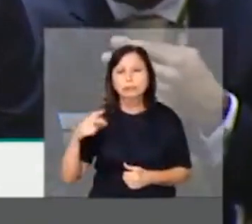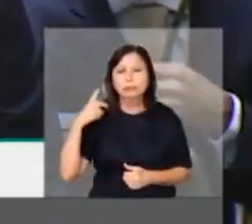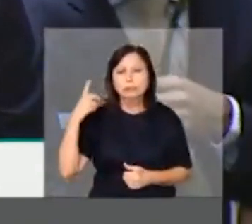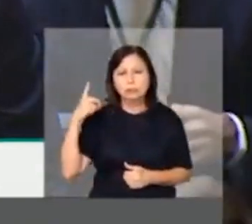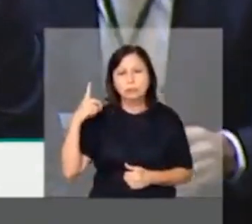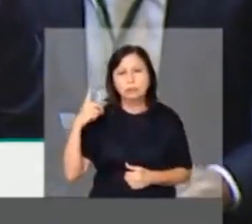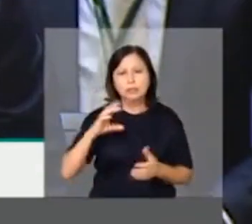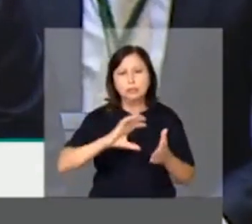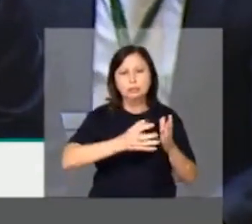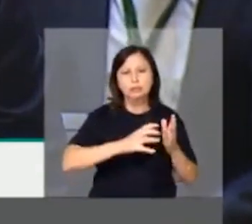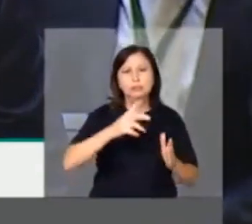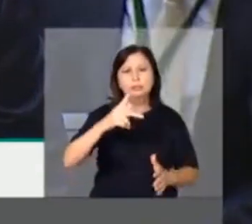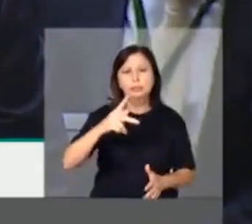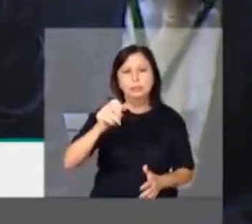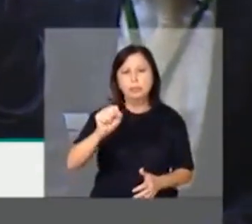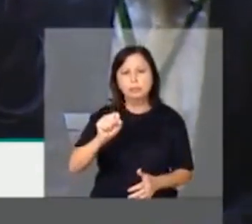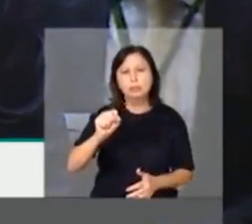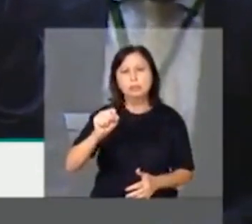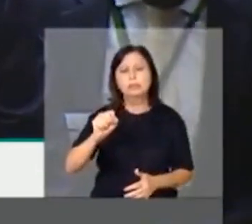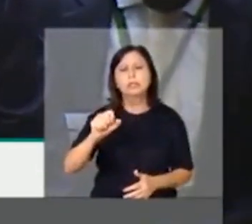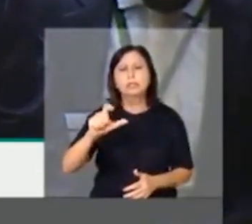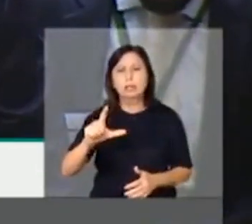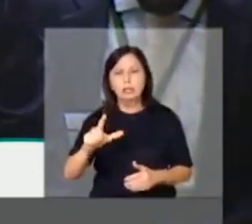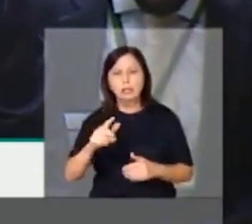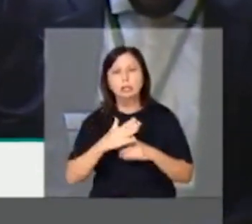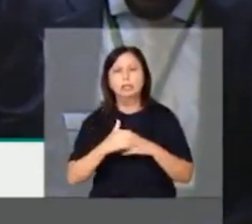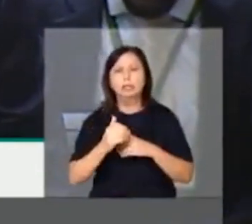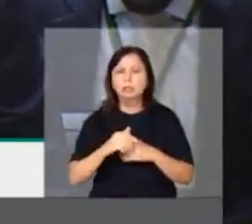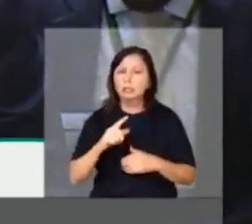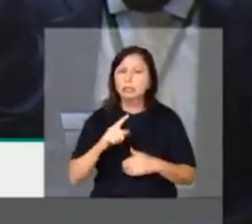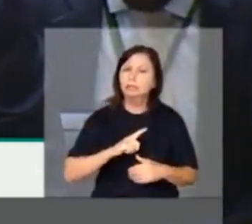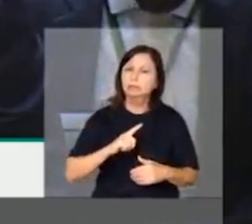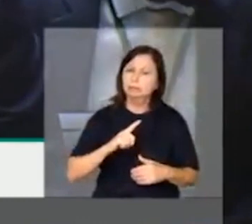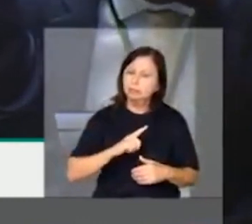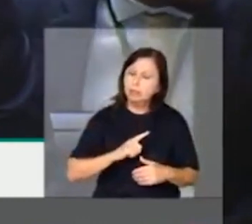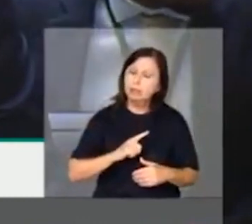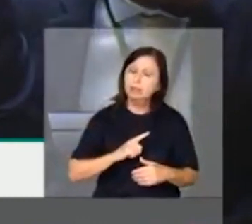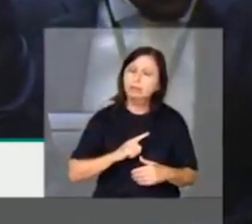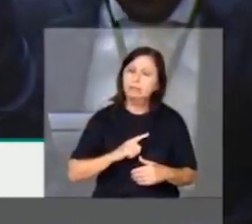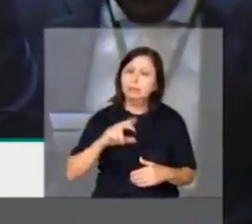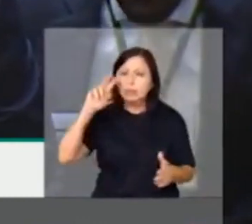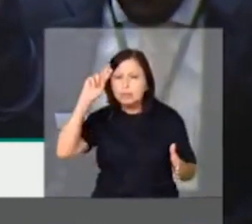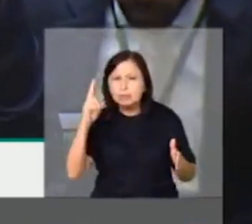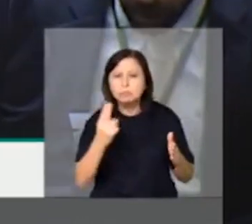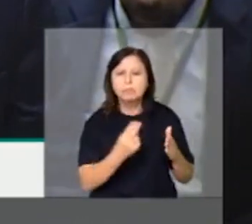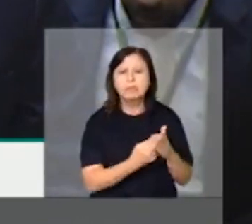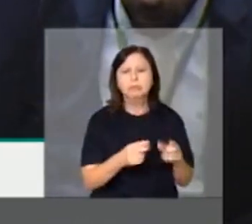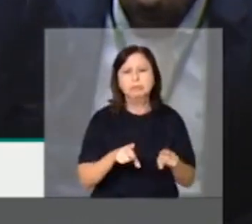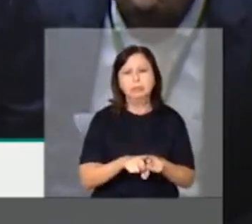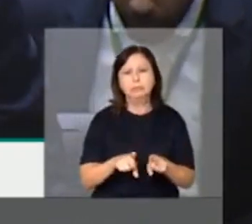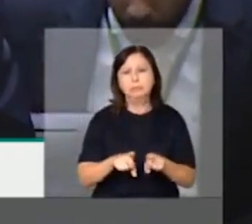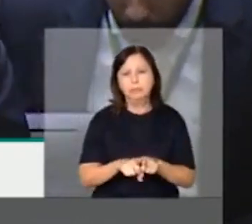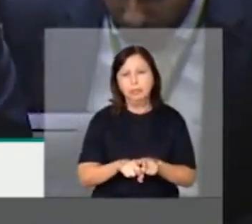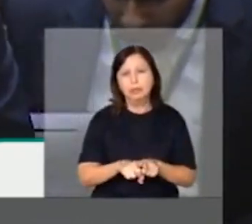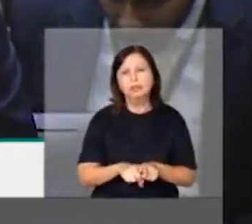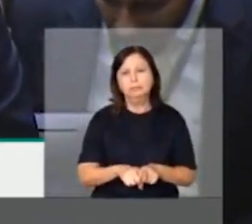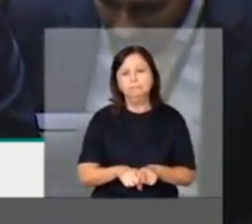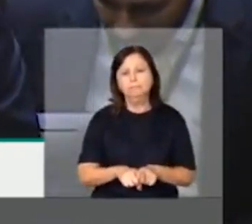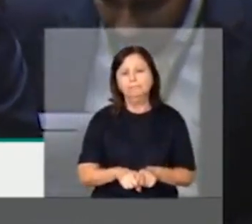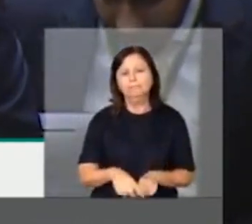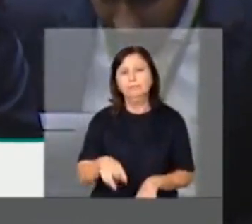nosso partido, PSL, o carinho, a consideração de cada um deles, agradecer em nome do nosso presidente Herculano